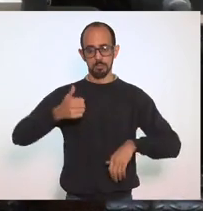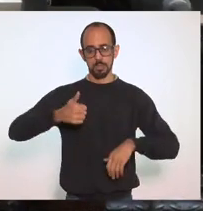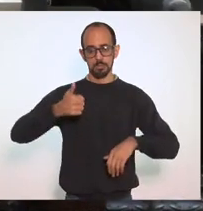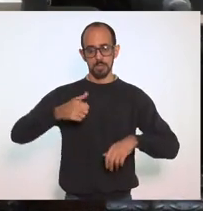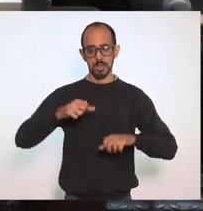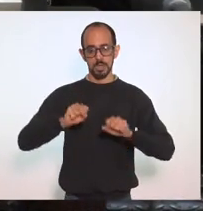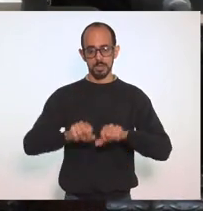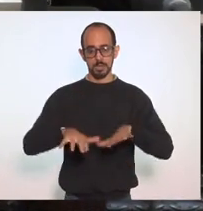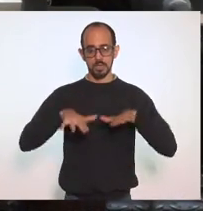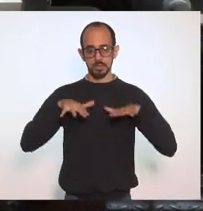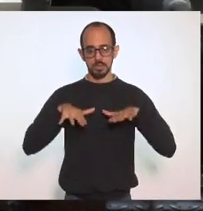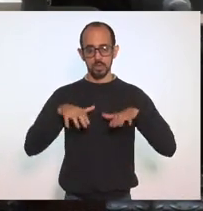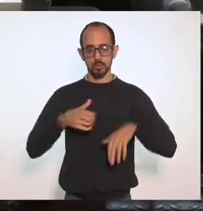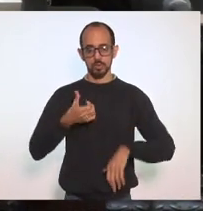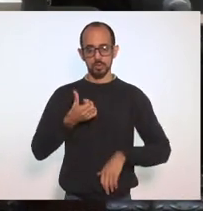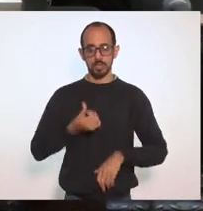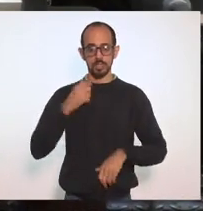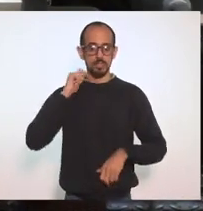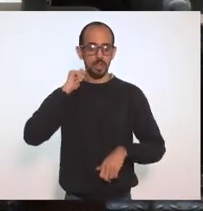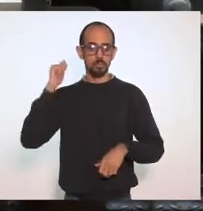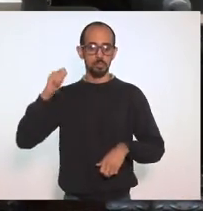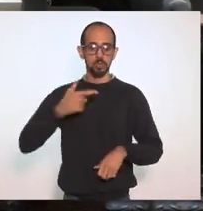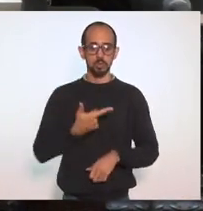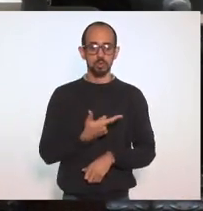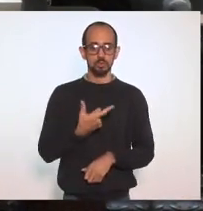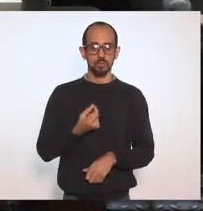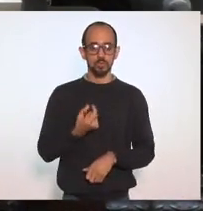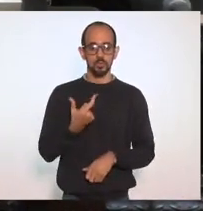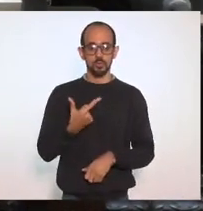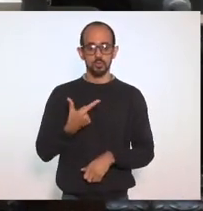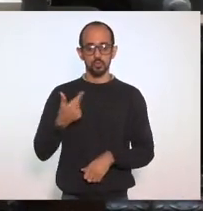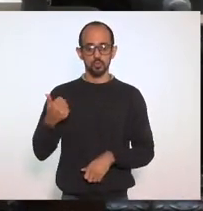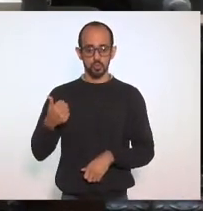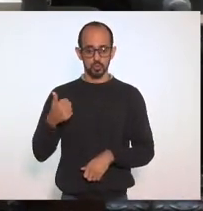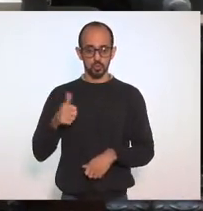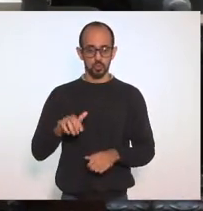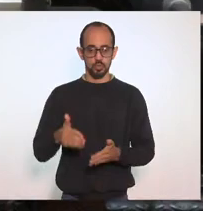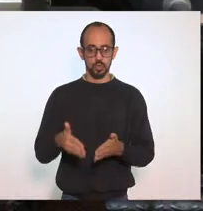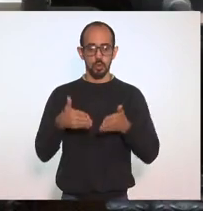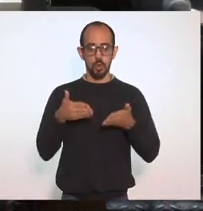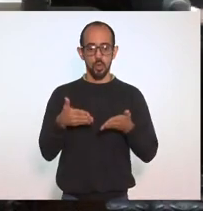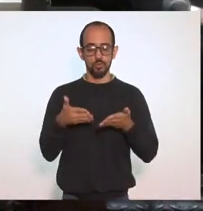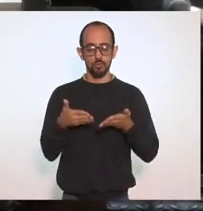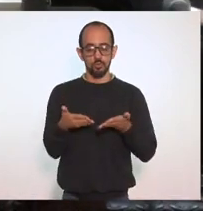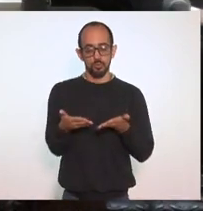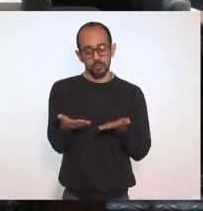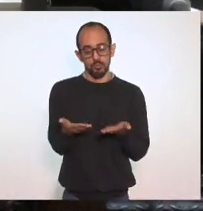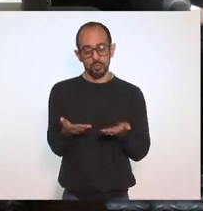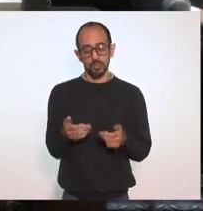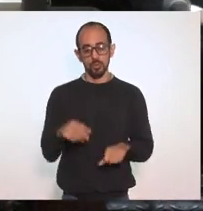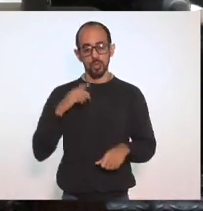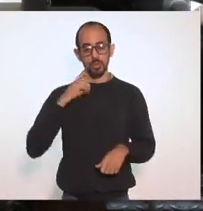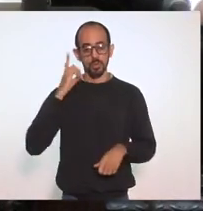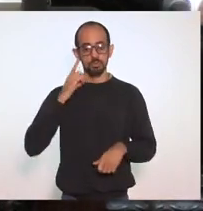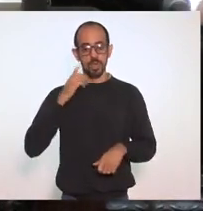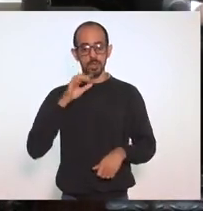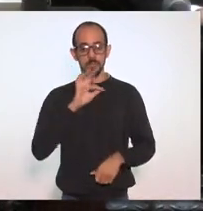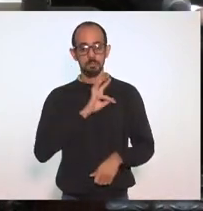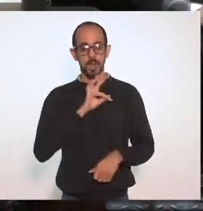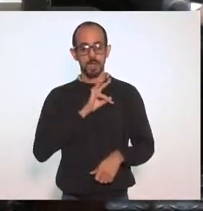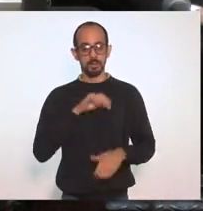...ordinário do dia 6 de abril de 2021. A presidência convida a deputada Marta Rocha para fazer a leitura da ata da sessão anterior.